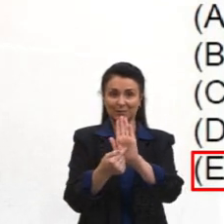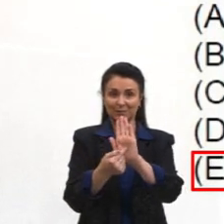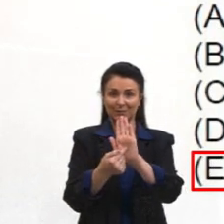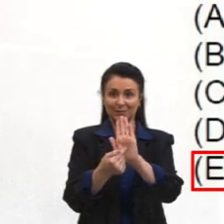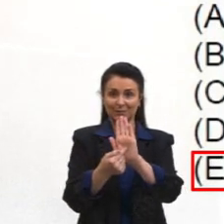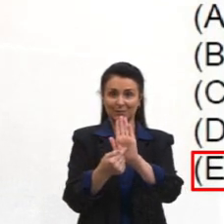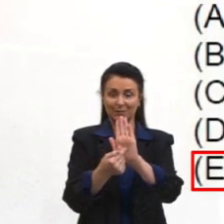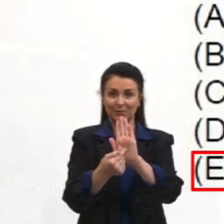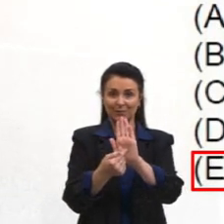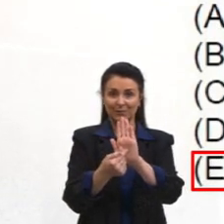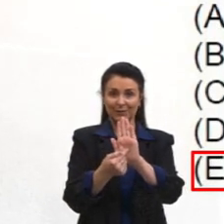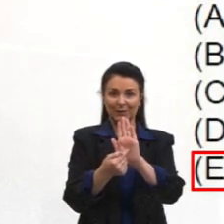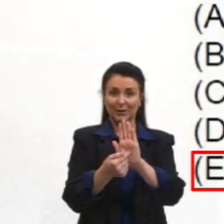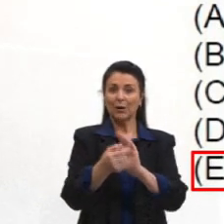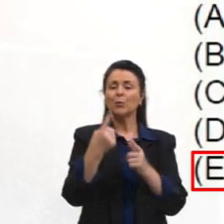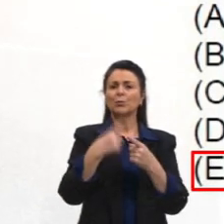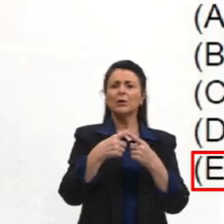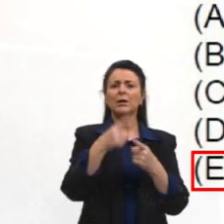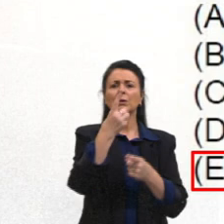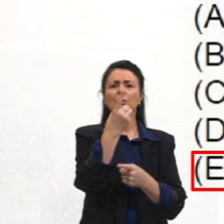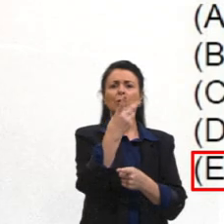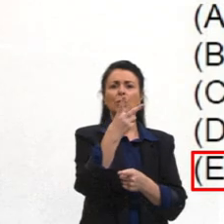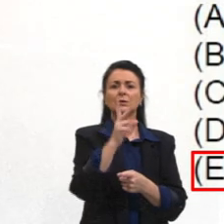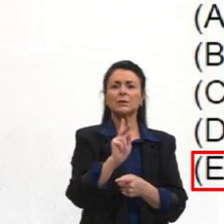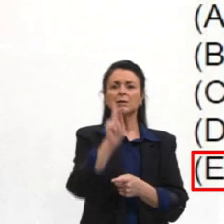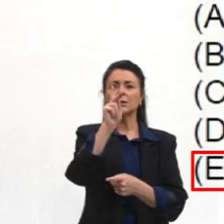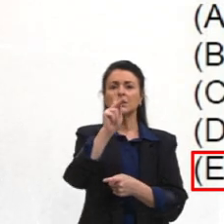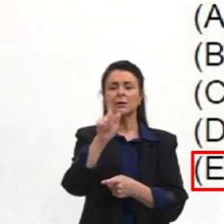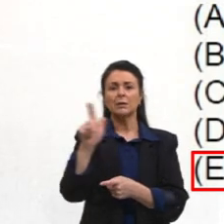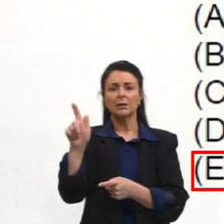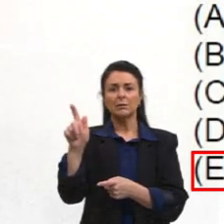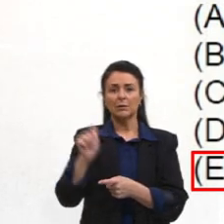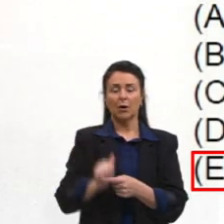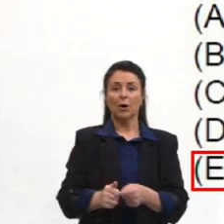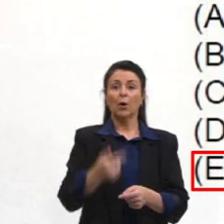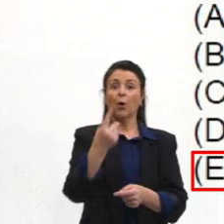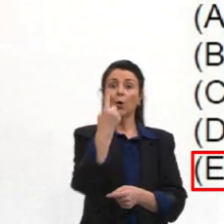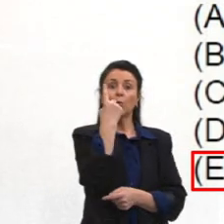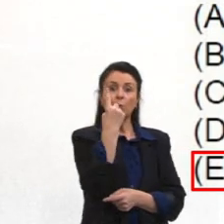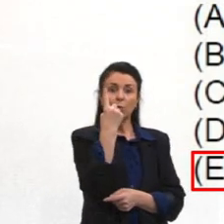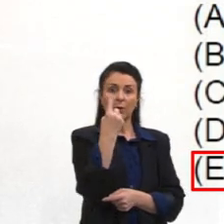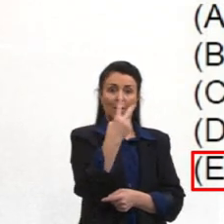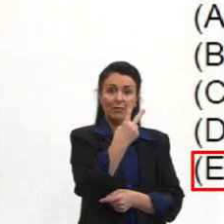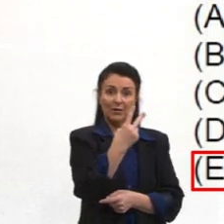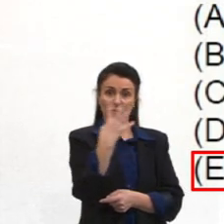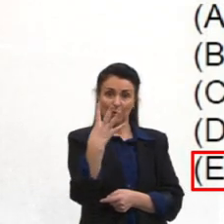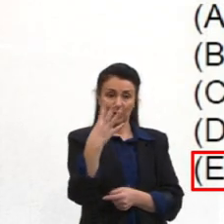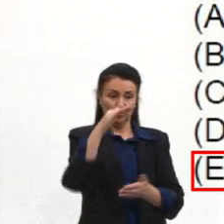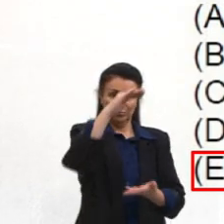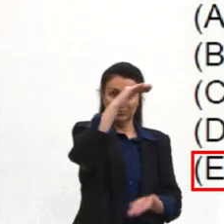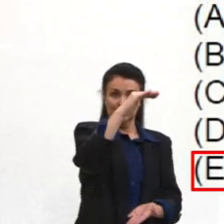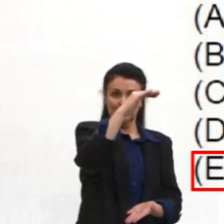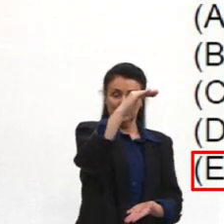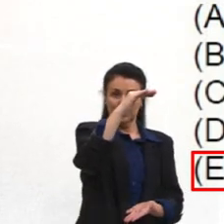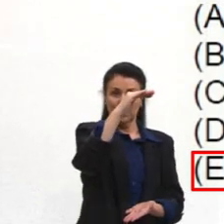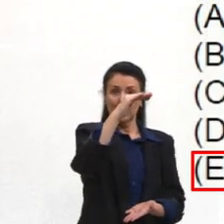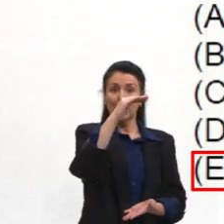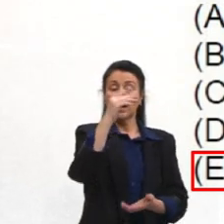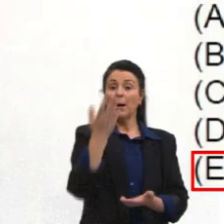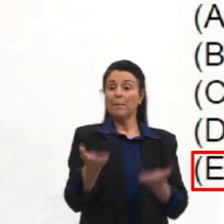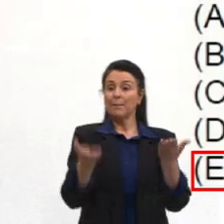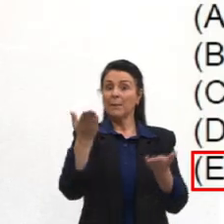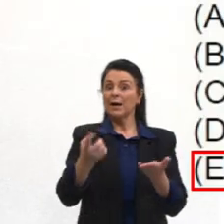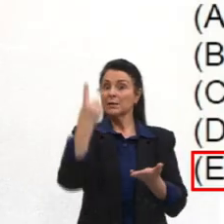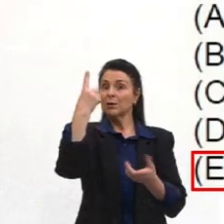gabarito 12 kg porque tendo em mãos um pacote com 24 kg a única coisa que pode ser feita em uma única pesagem